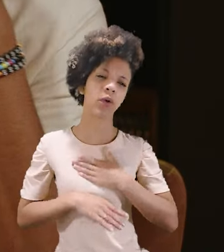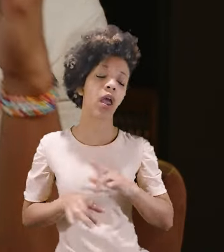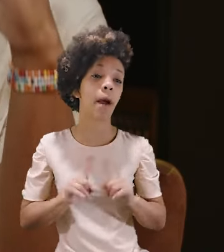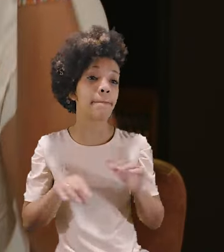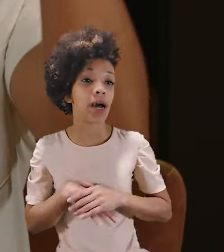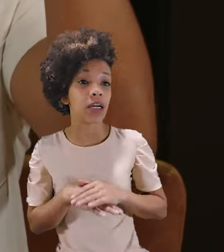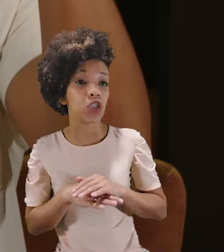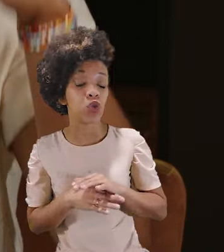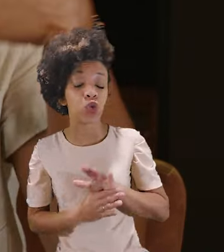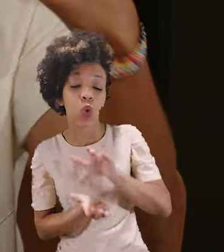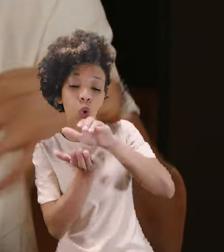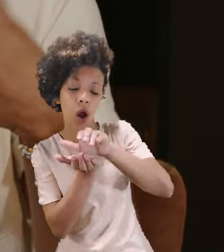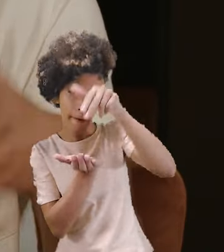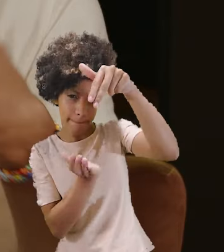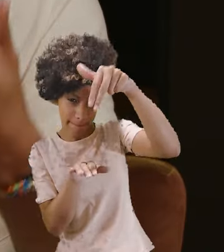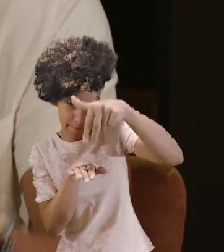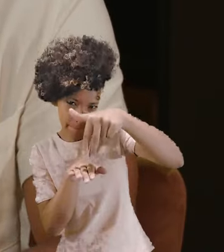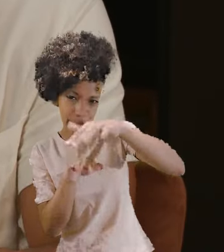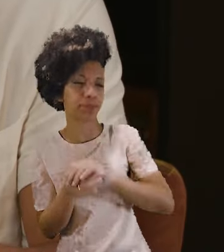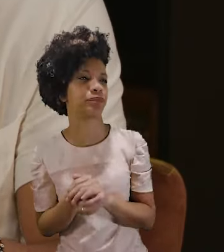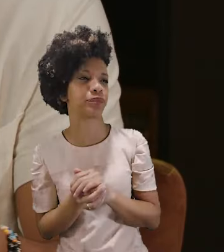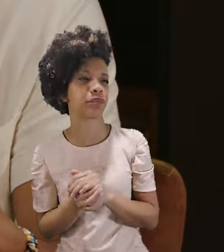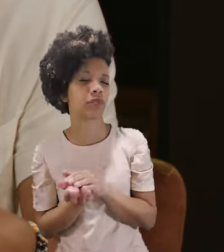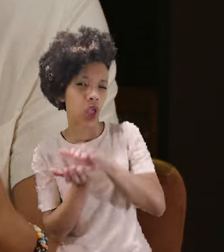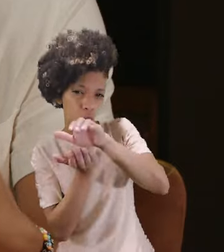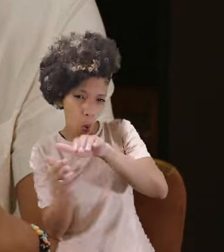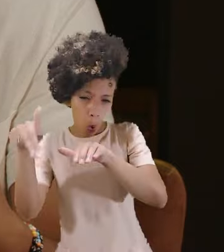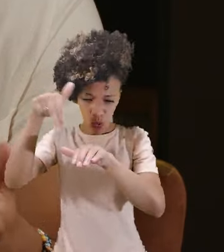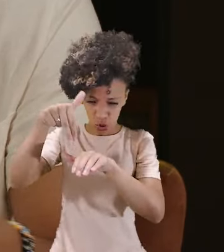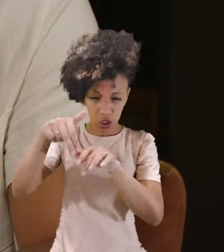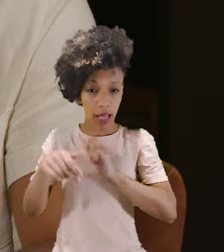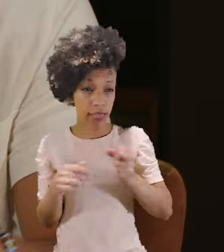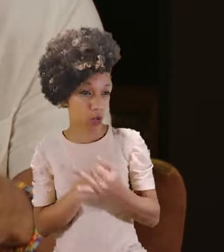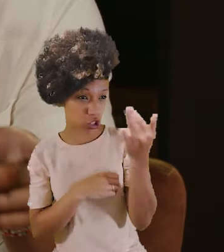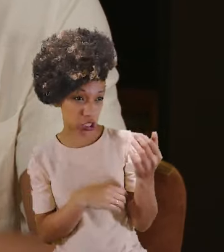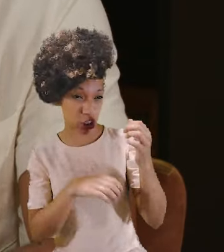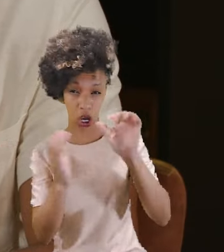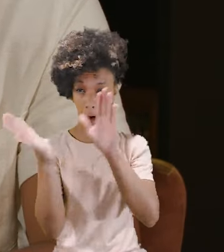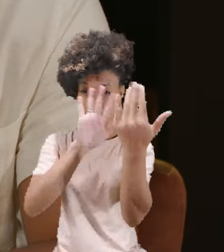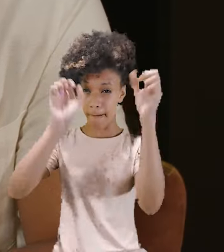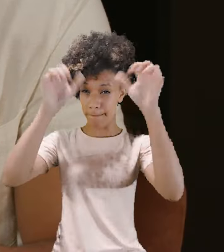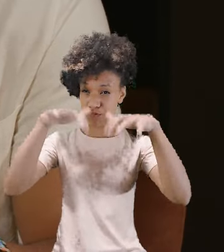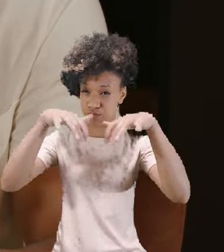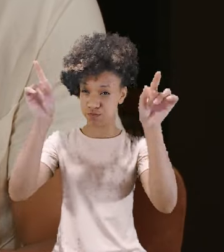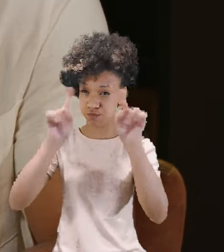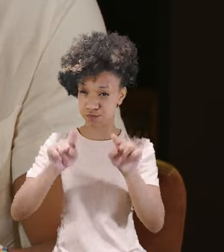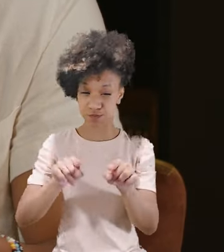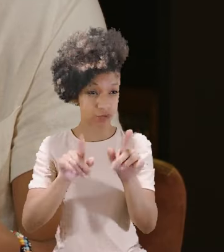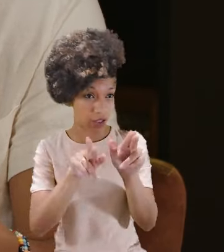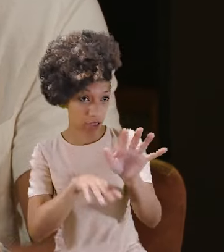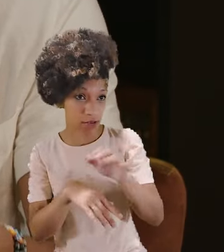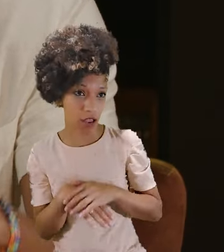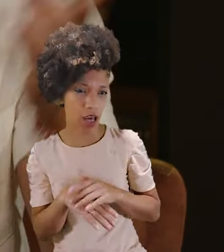é somente no hemisfério norte assim que tem mais quantidade de fenômenos meteorológicos você tem muitas aulas de croche mesmo assim